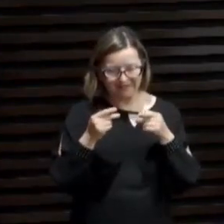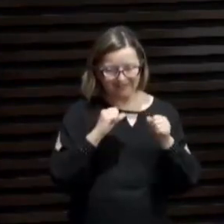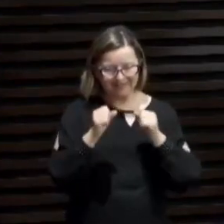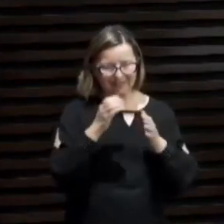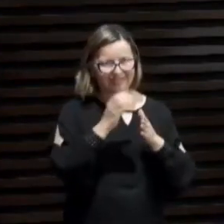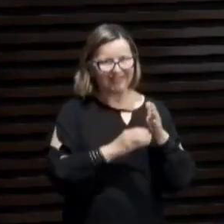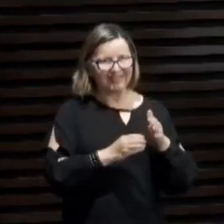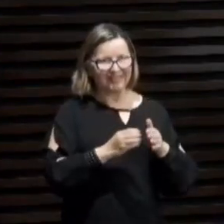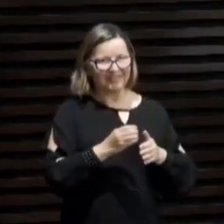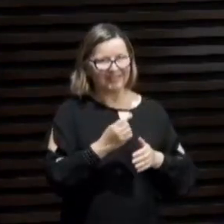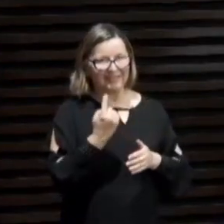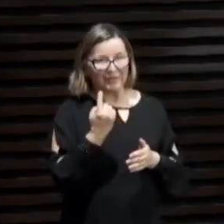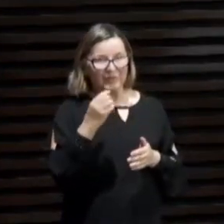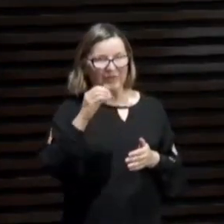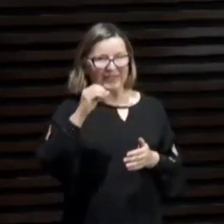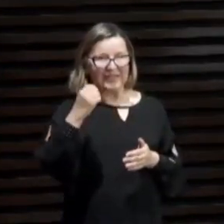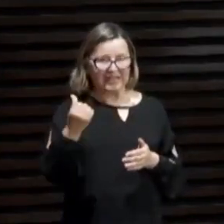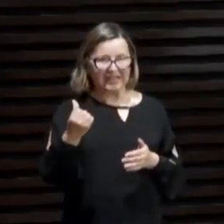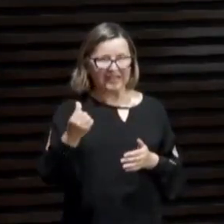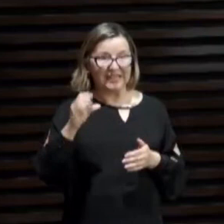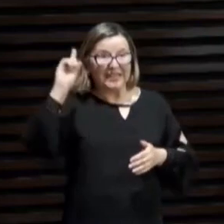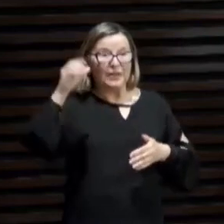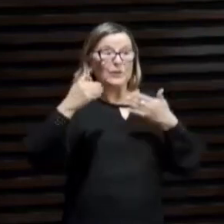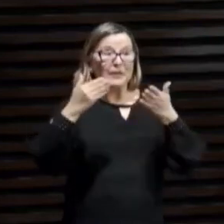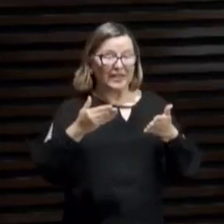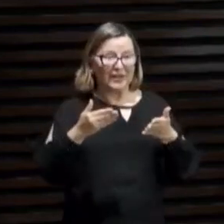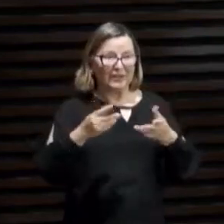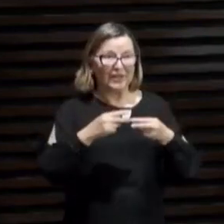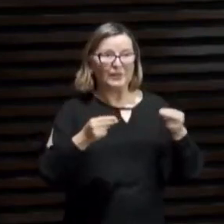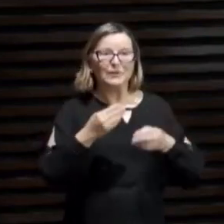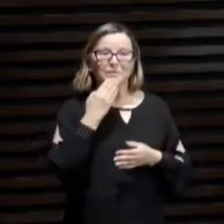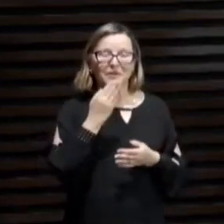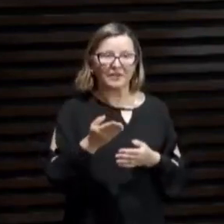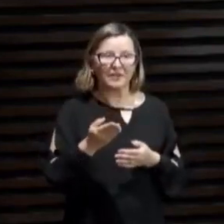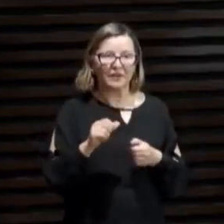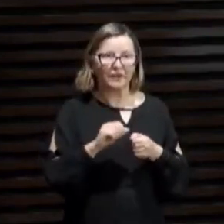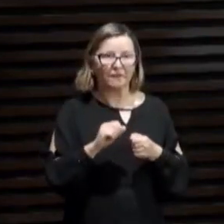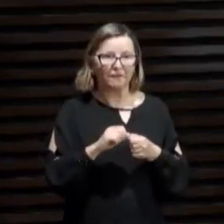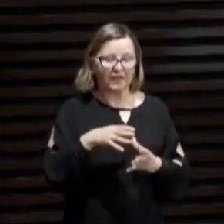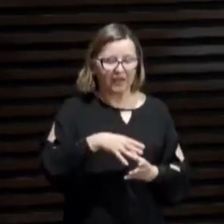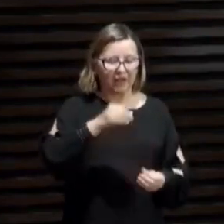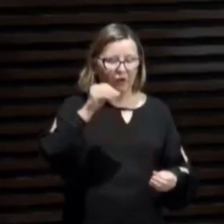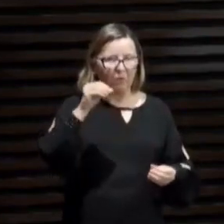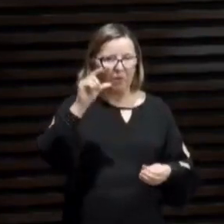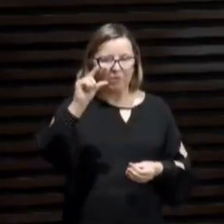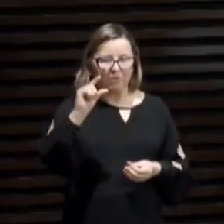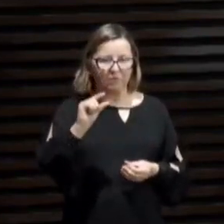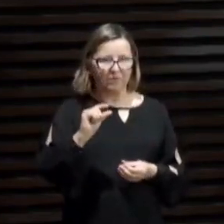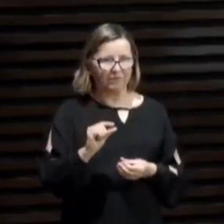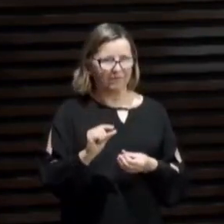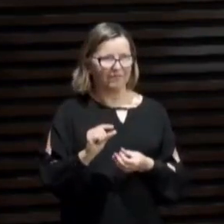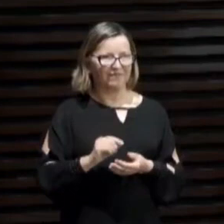106, concedeu-lhes o que pediram e fez definhar-lhes a alma.